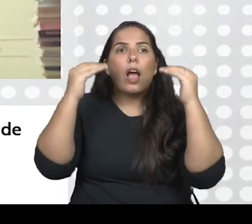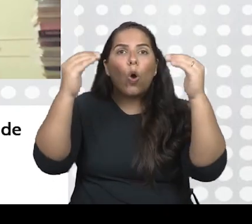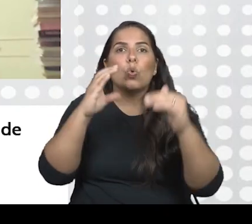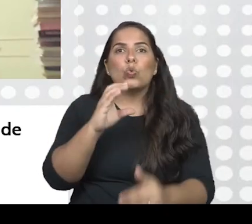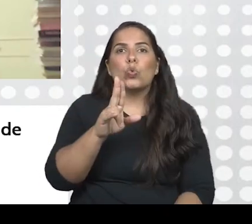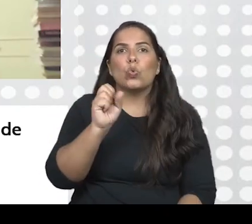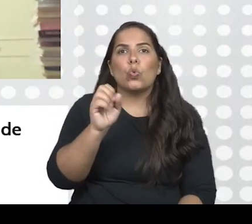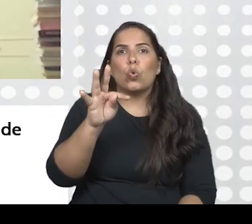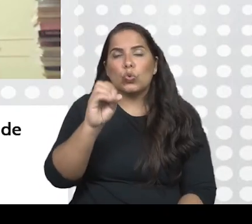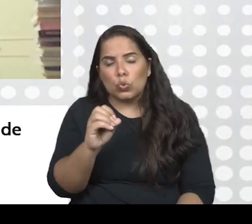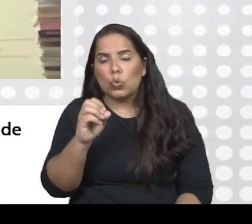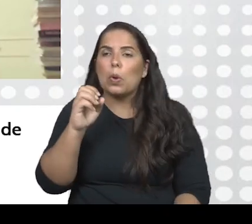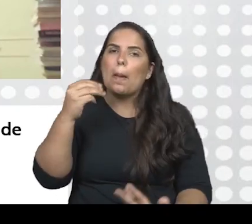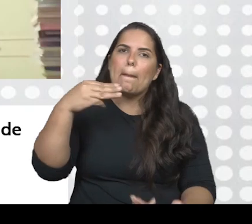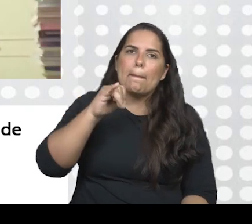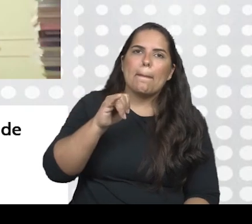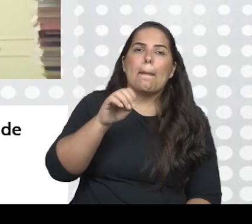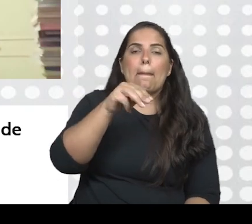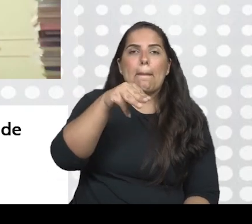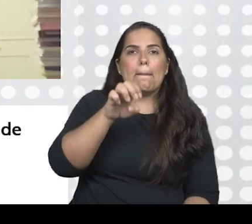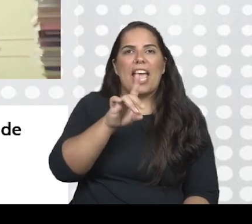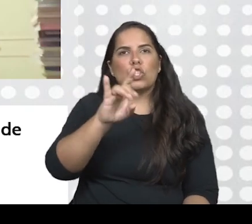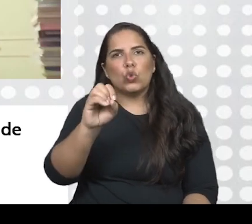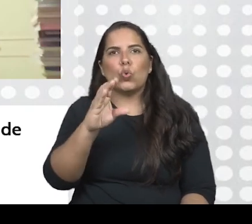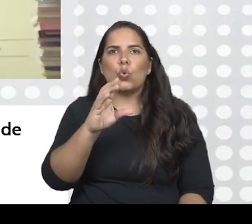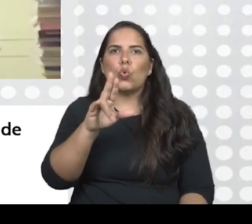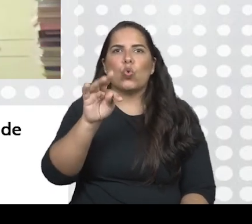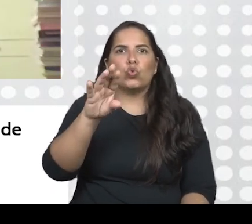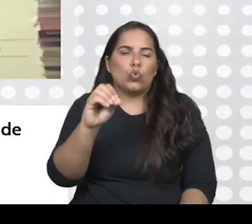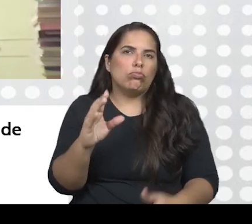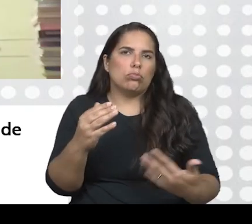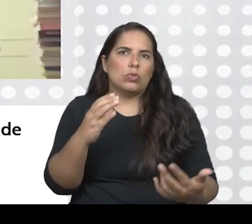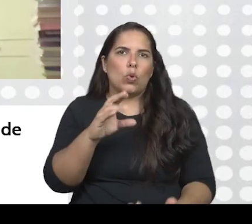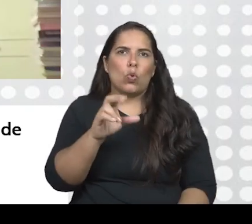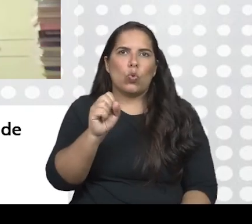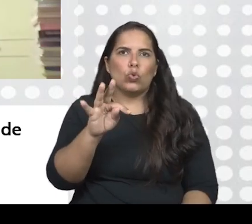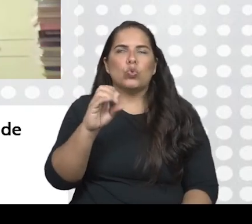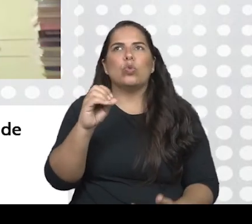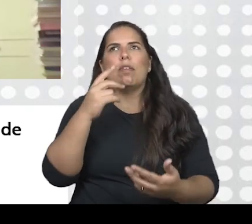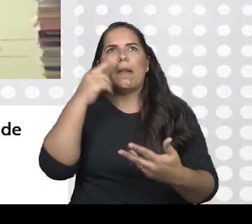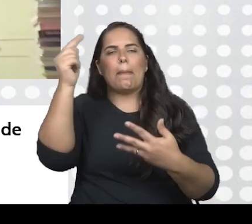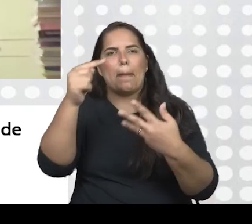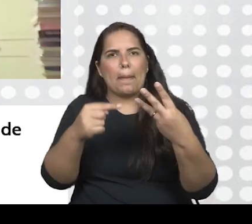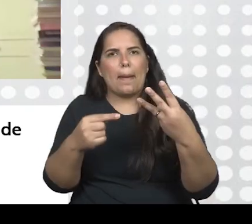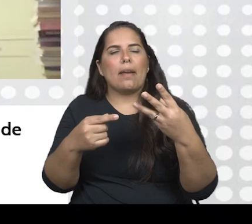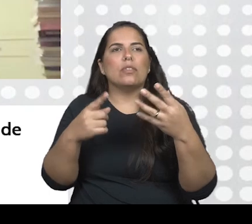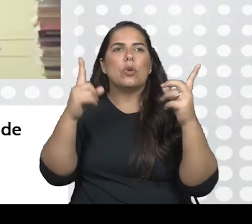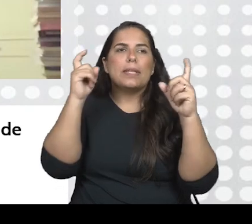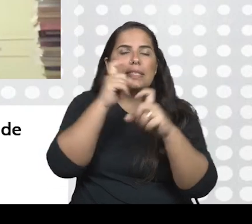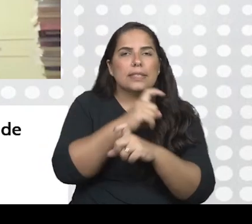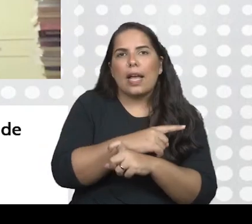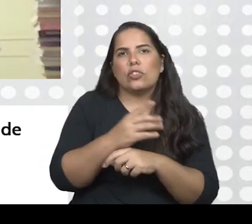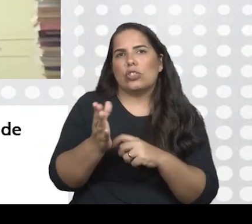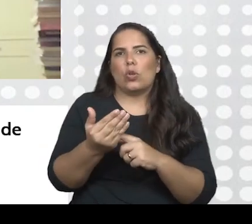médio custo ou de baixo custo. A gente tem trabalhado com a ideia de baixa, média e alta